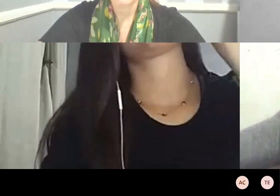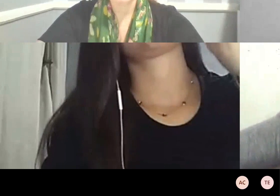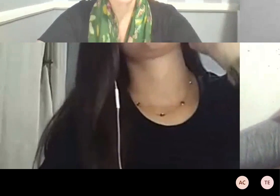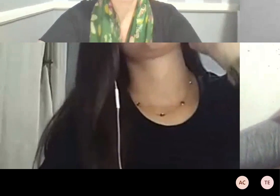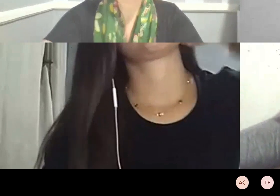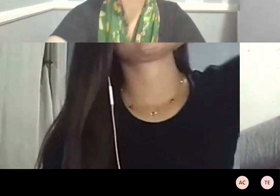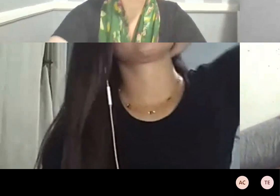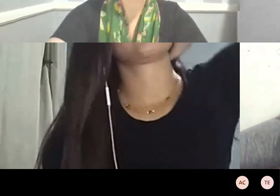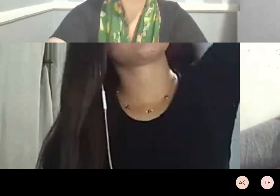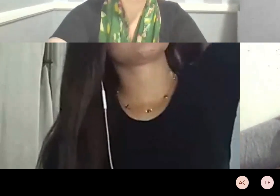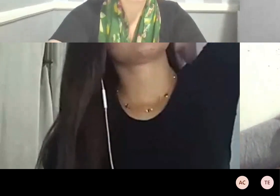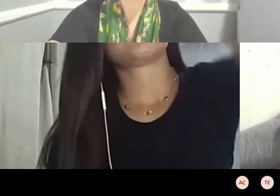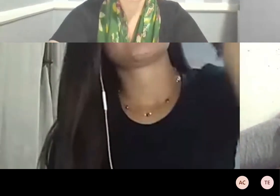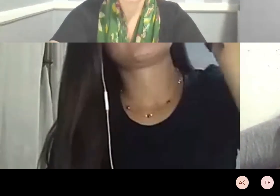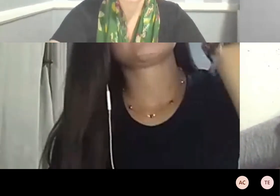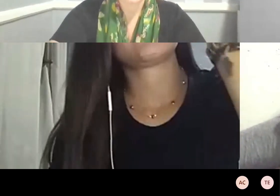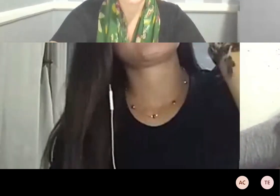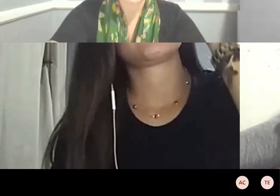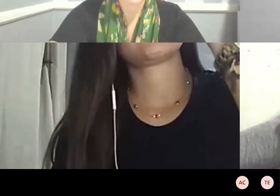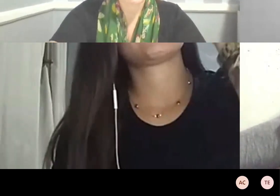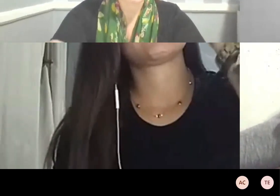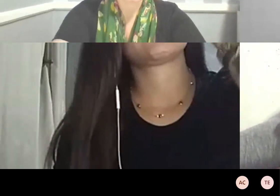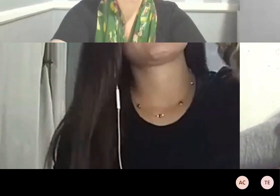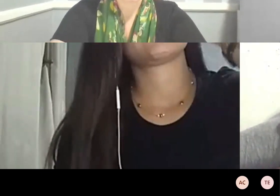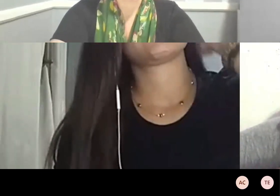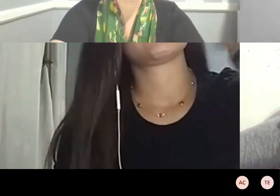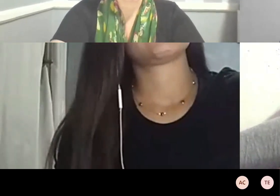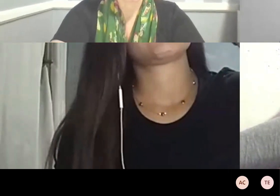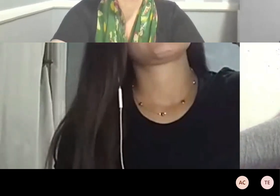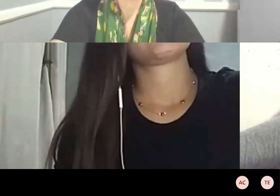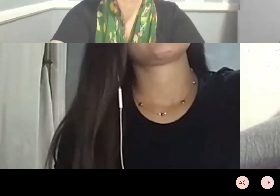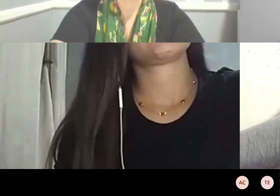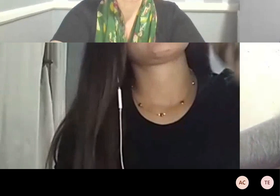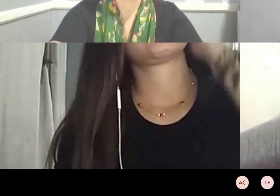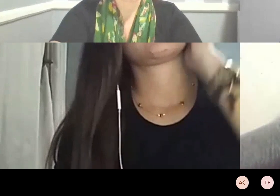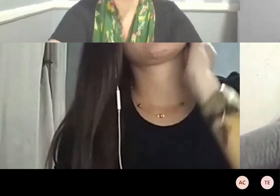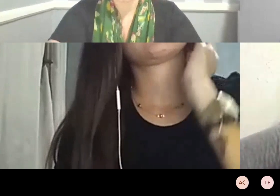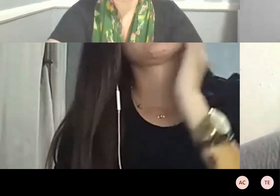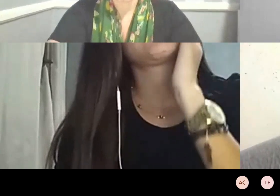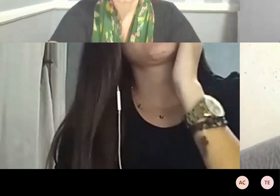para dar um feedback com a Aline. Depois. Qual que é?